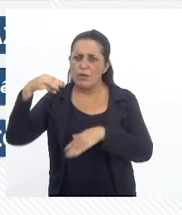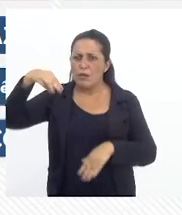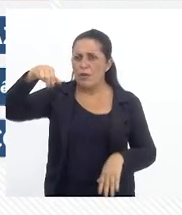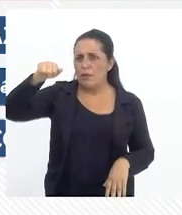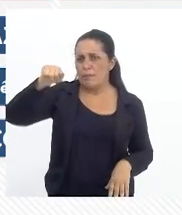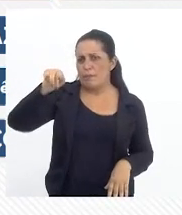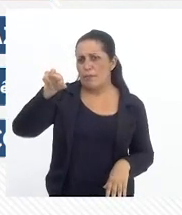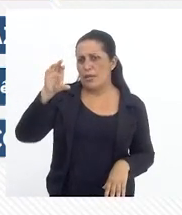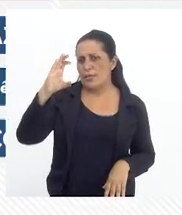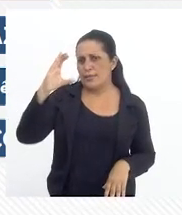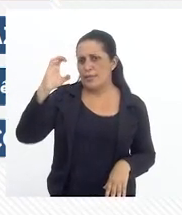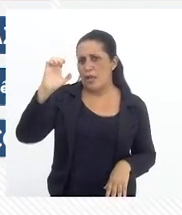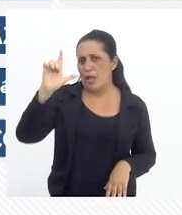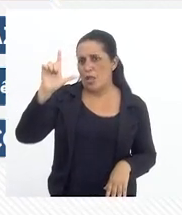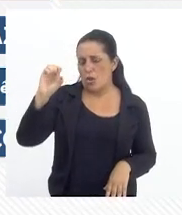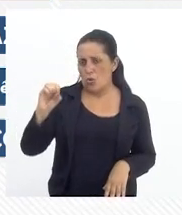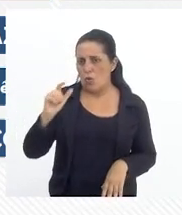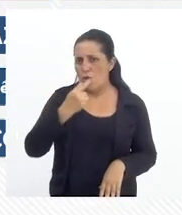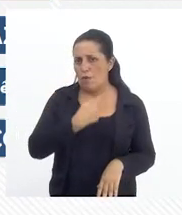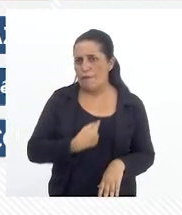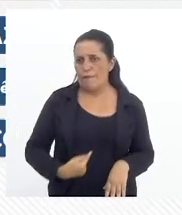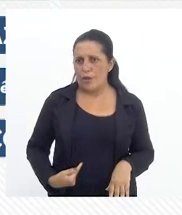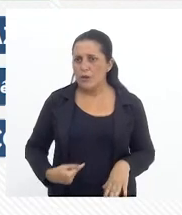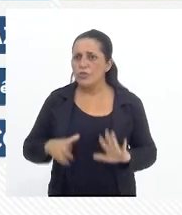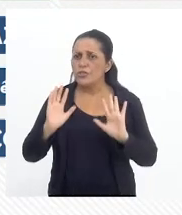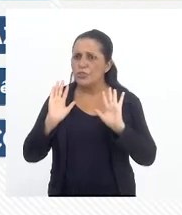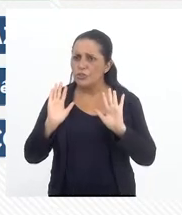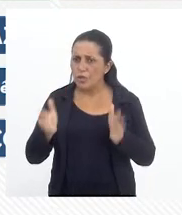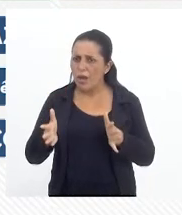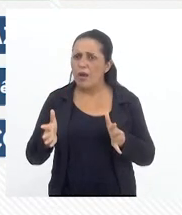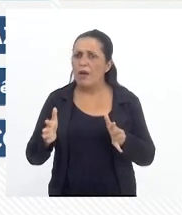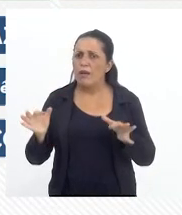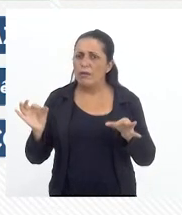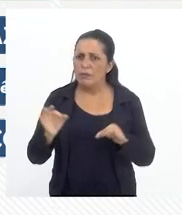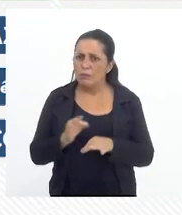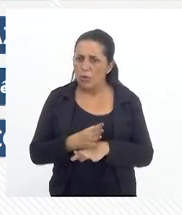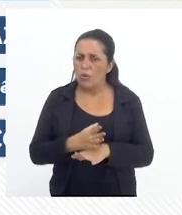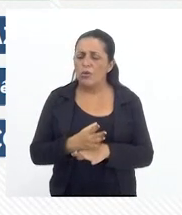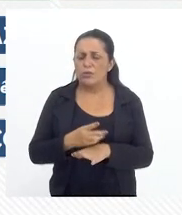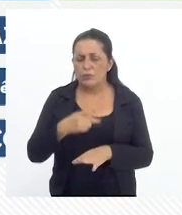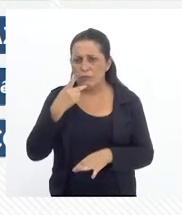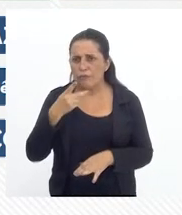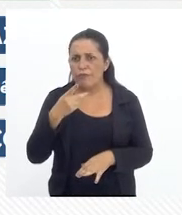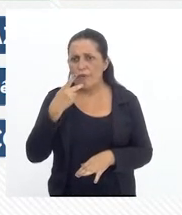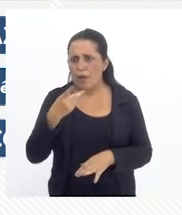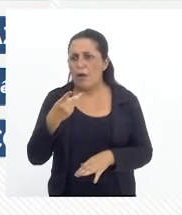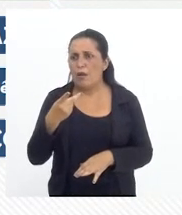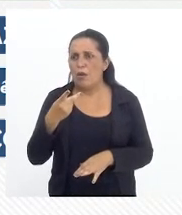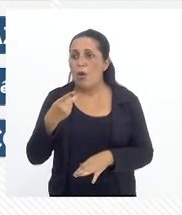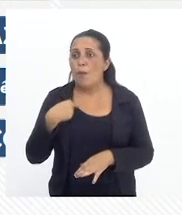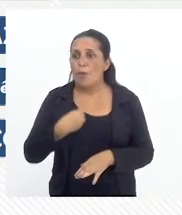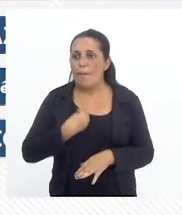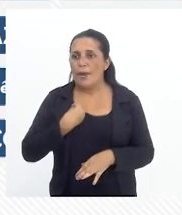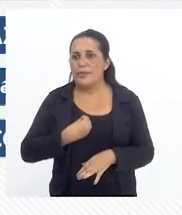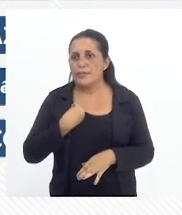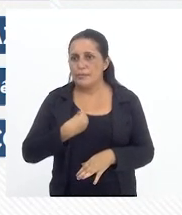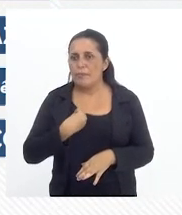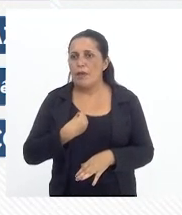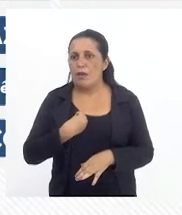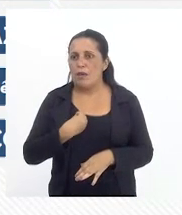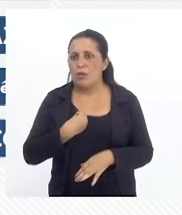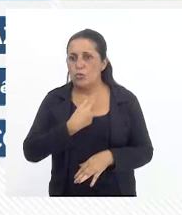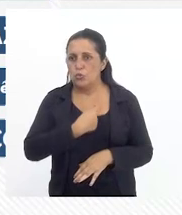Alencar né Luiz Paulo já já centralizamos naquela altura e eu falo isso que eu participei do governo Marcelo